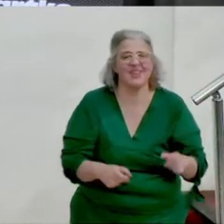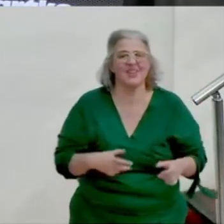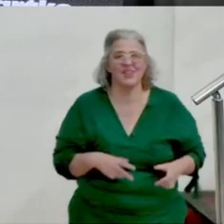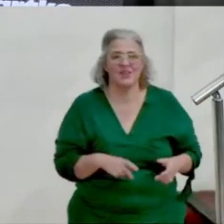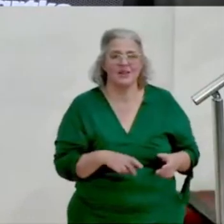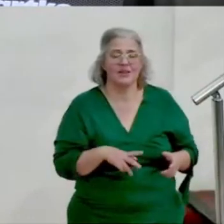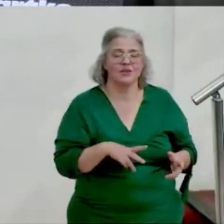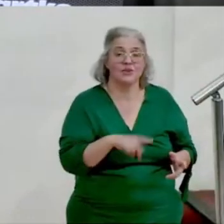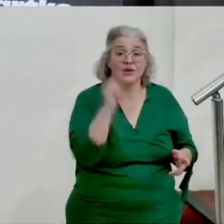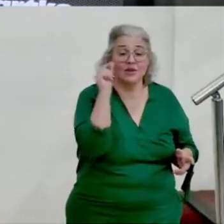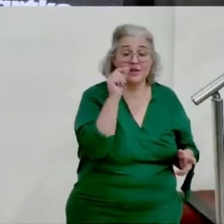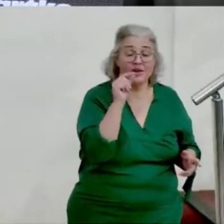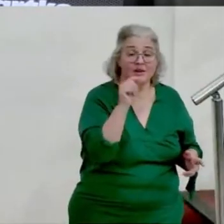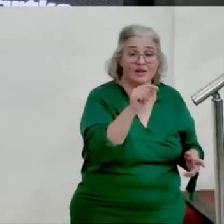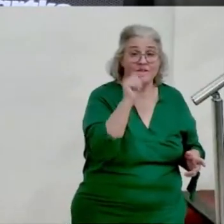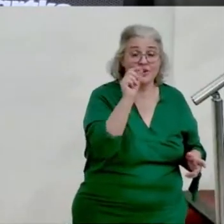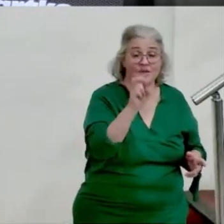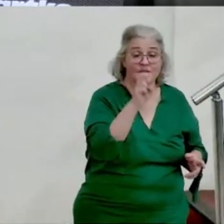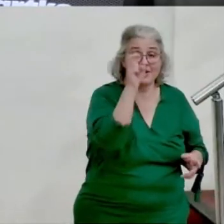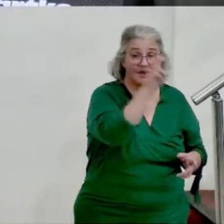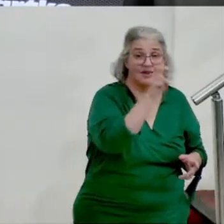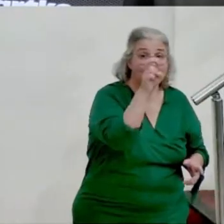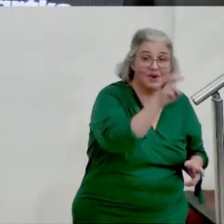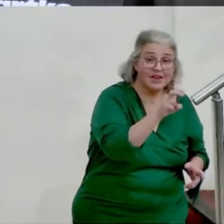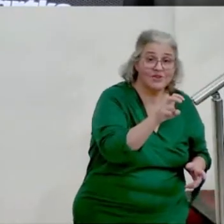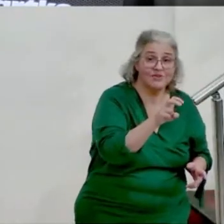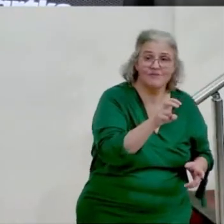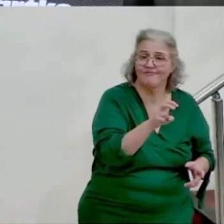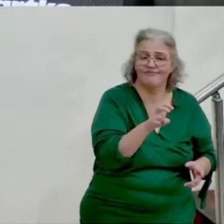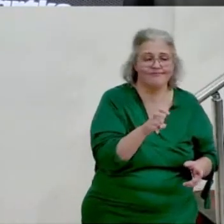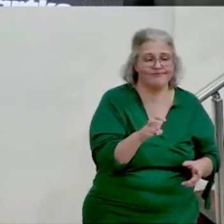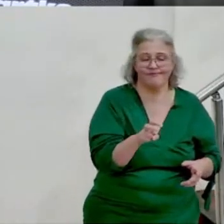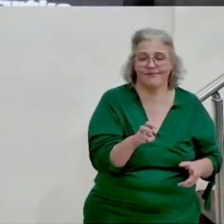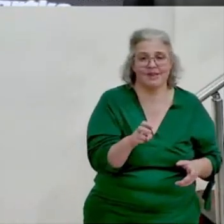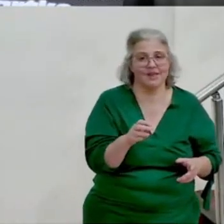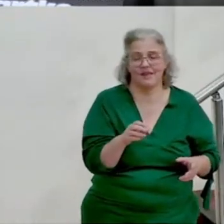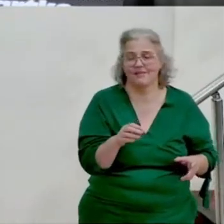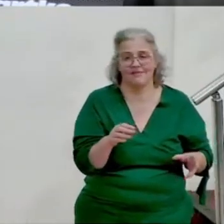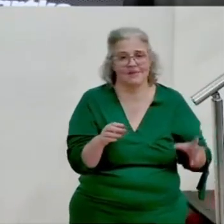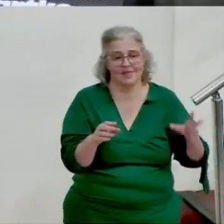Deus. E assim macularam a criação de Deus com pecado e morte.